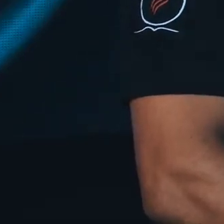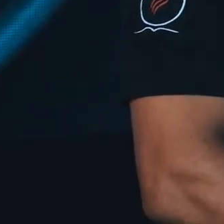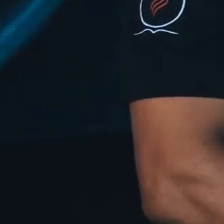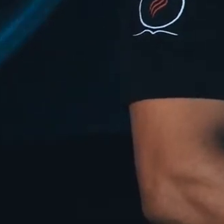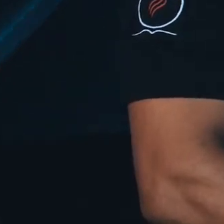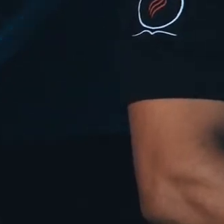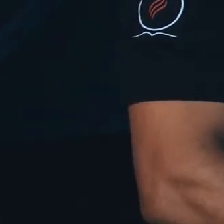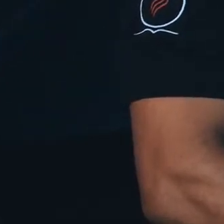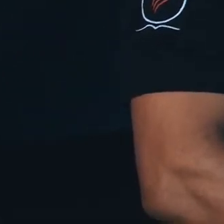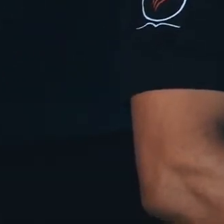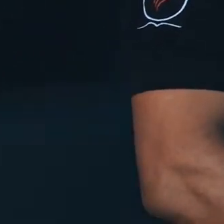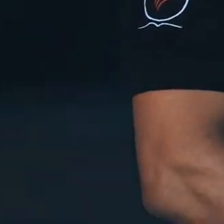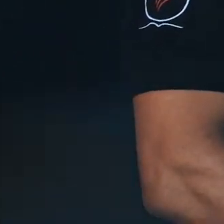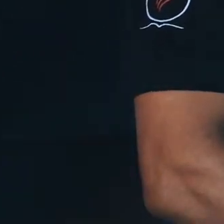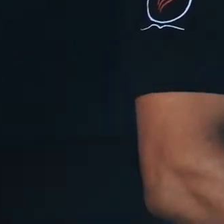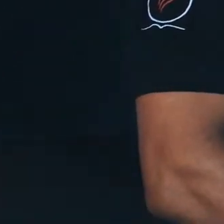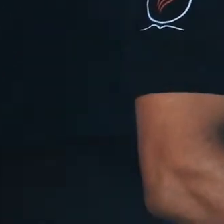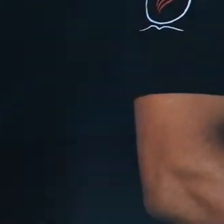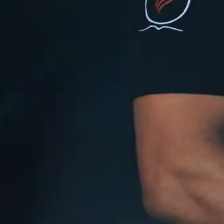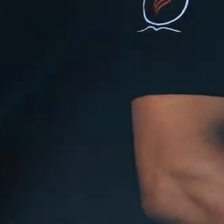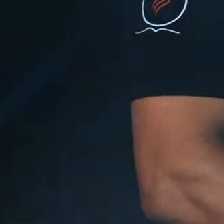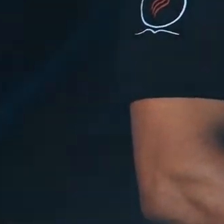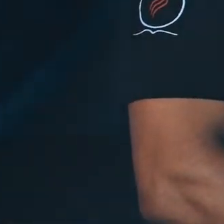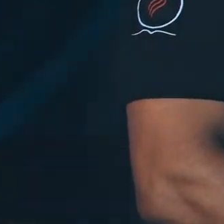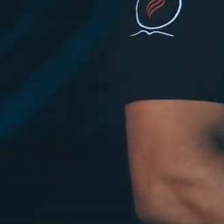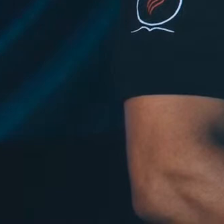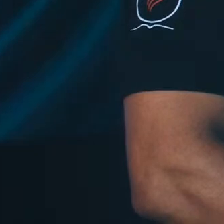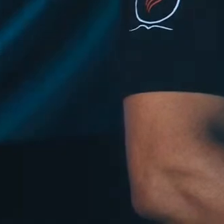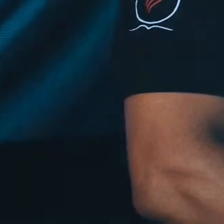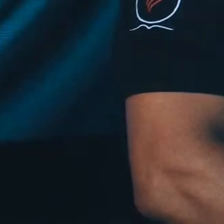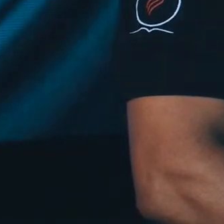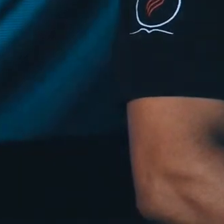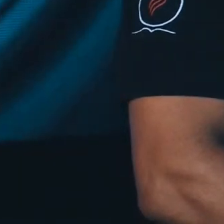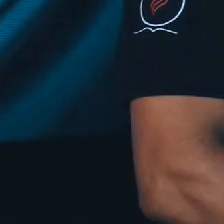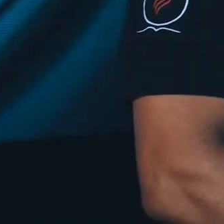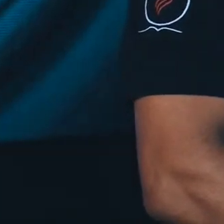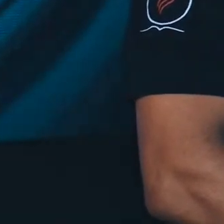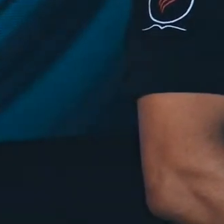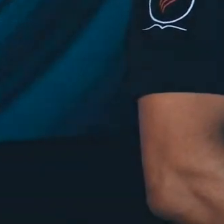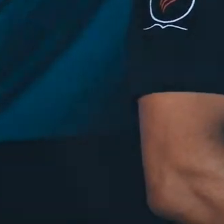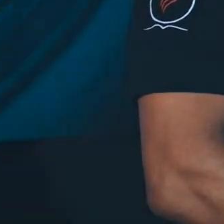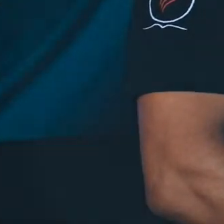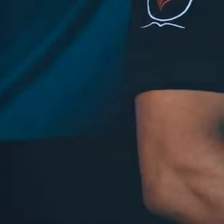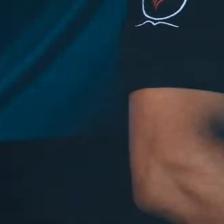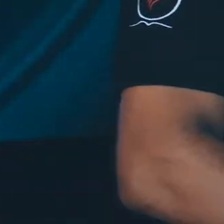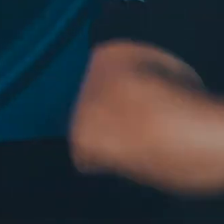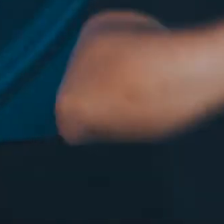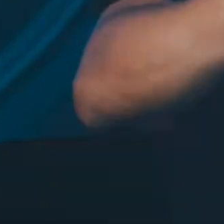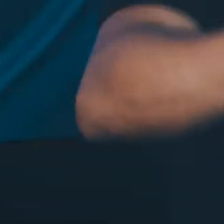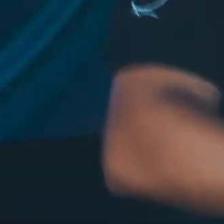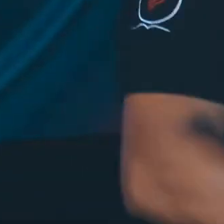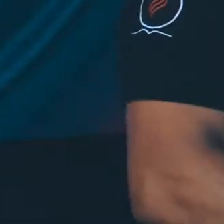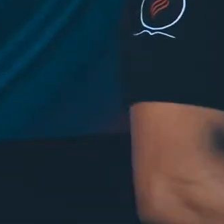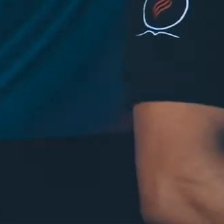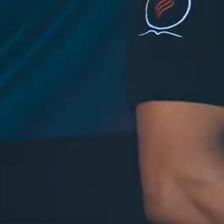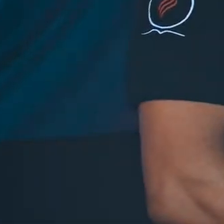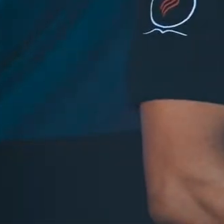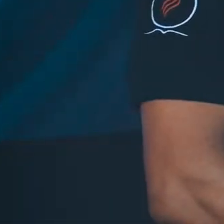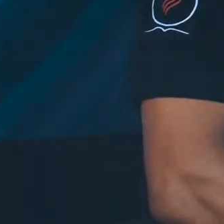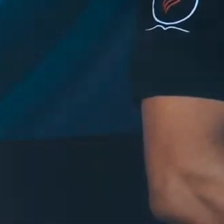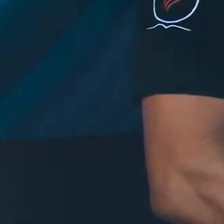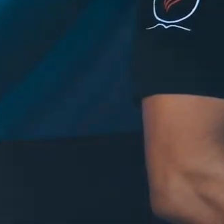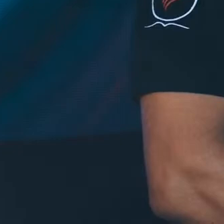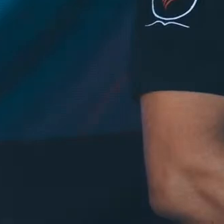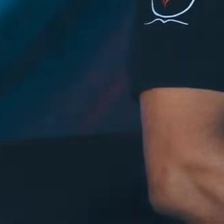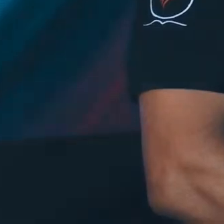temos cursos importantíssimos para a edificação da família, que é o curso de casais vitoriosos, que é realizado aqui todos os anos aqui na nossa